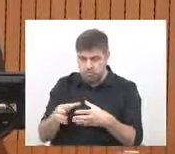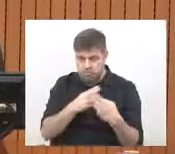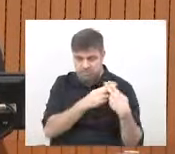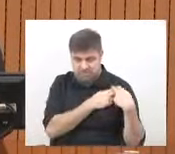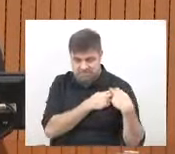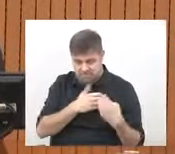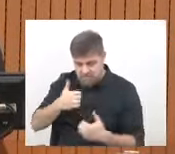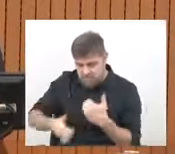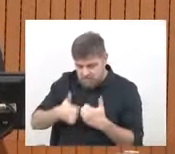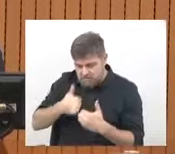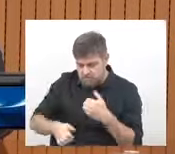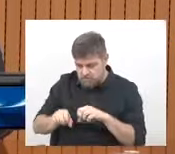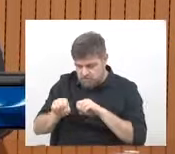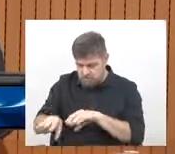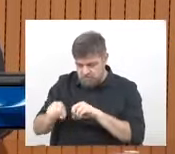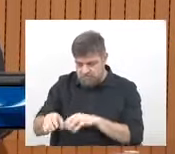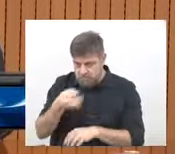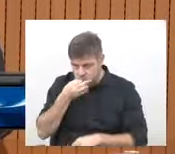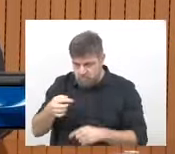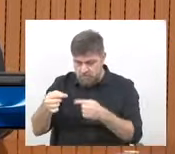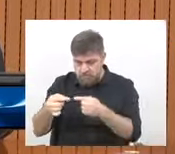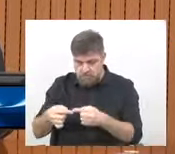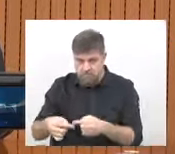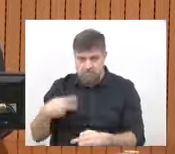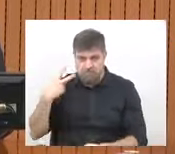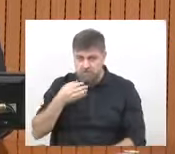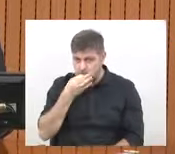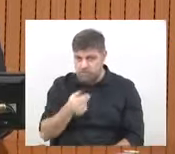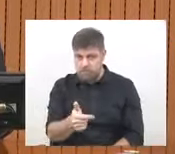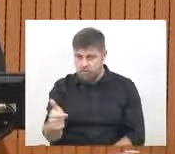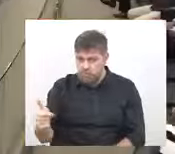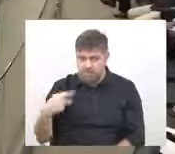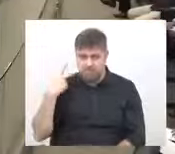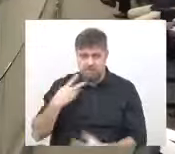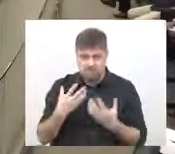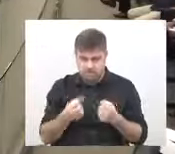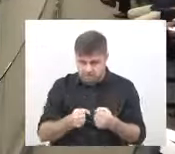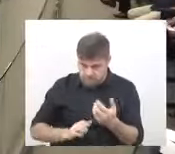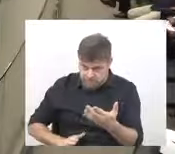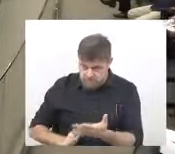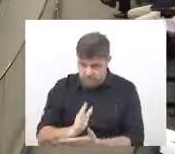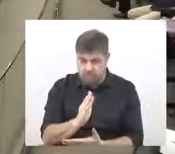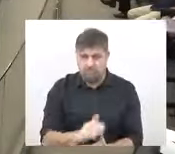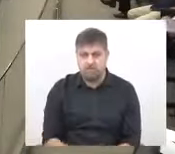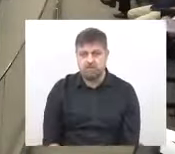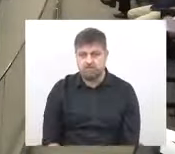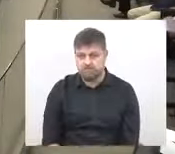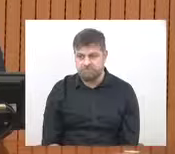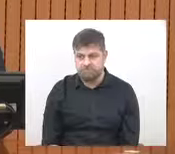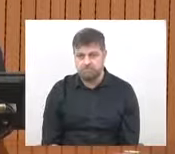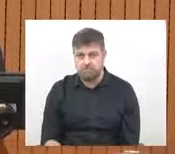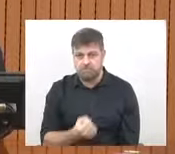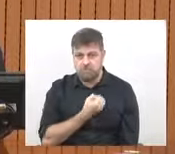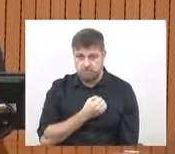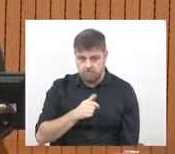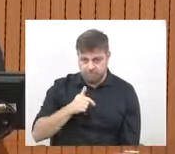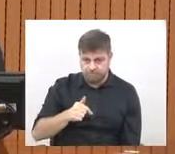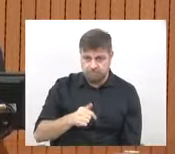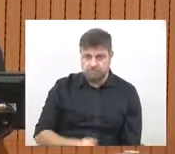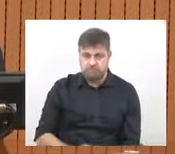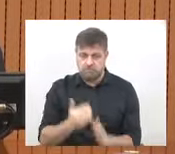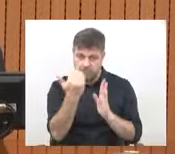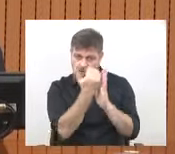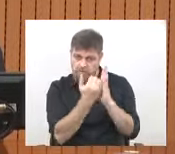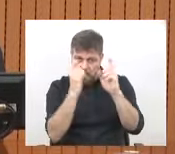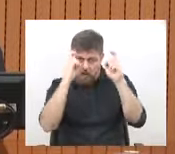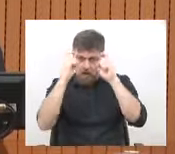e Esporte é favorável, não havendo vereador discutir a votação. Vereadores favoráveis permaneçam como estão. Aprovado. E tem 7 matérias adiadas na